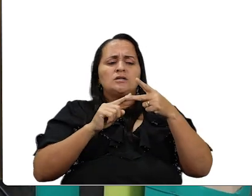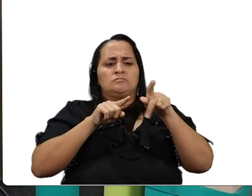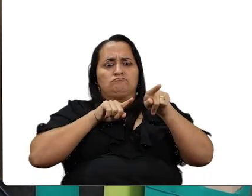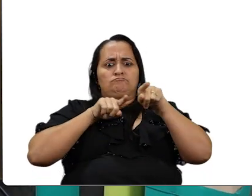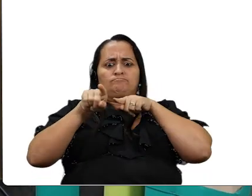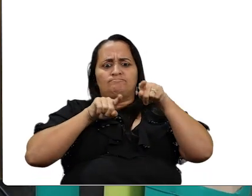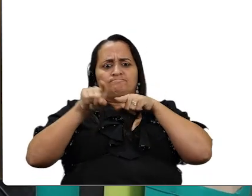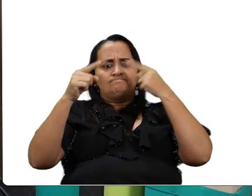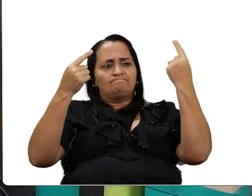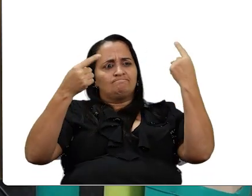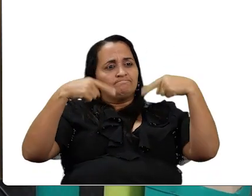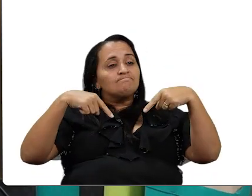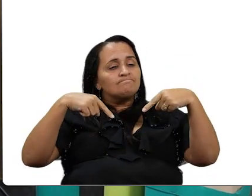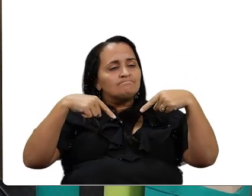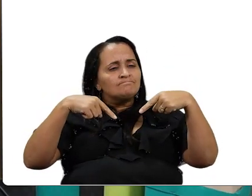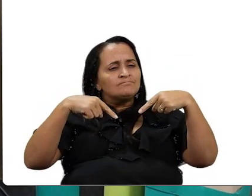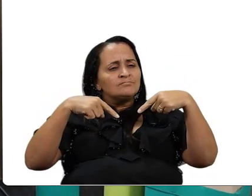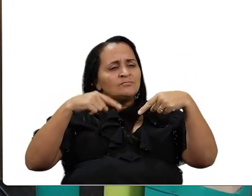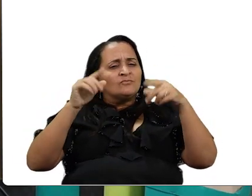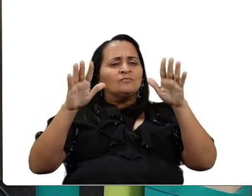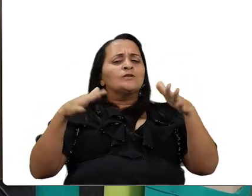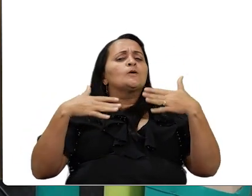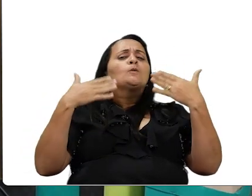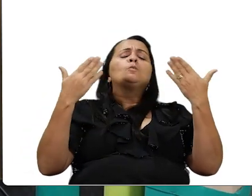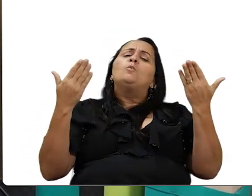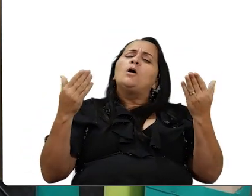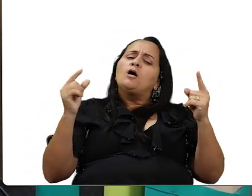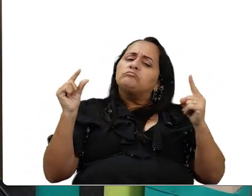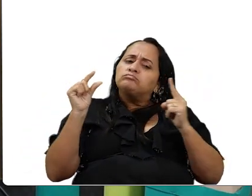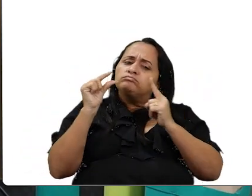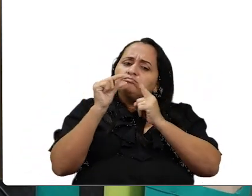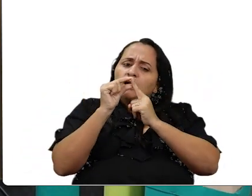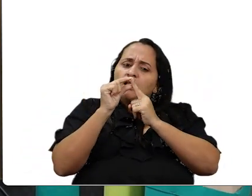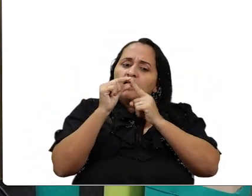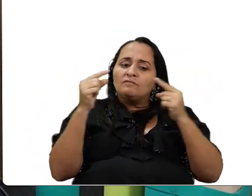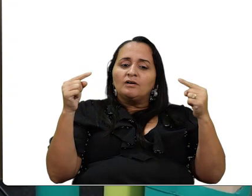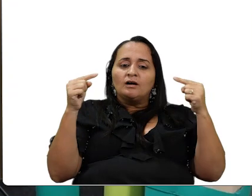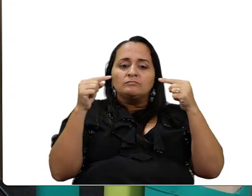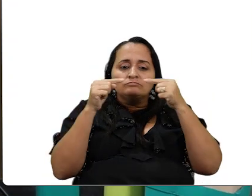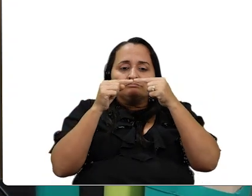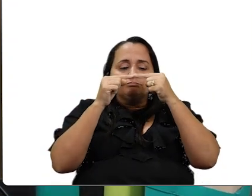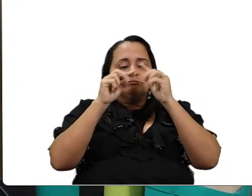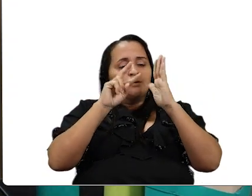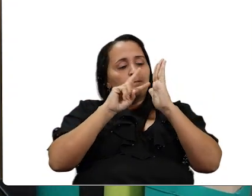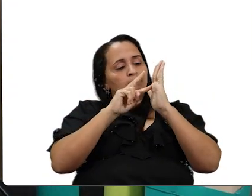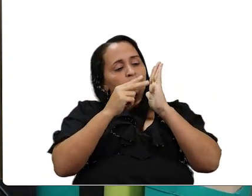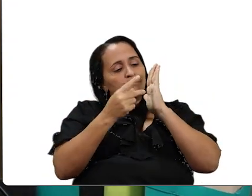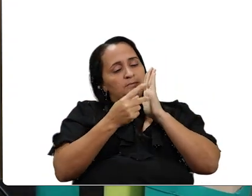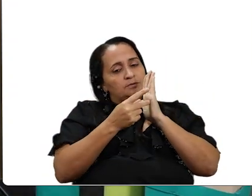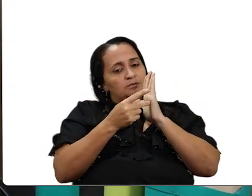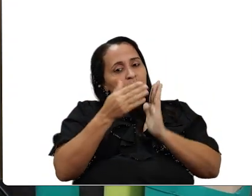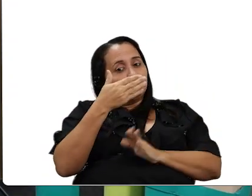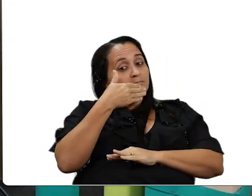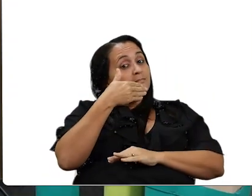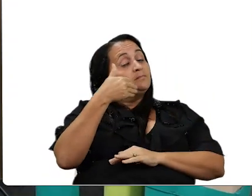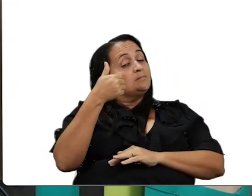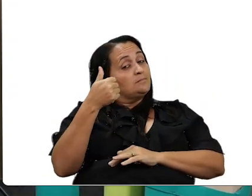disputar. Afinal de contas, qual é a que se encaixa melhor no significado da palavra